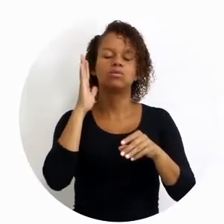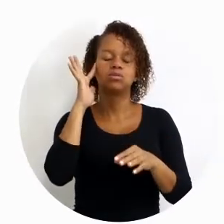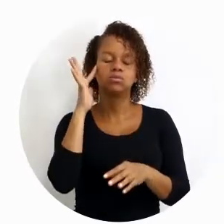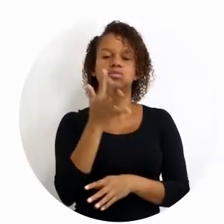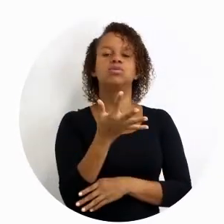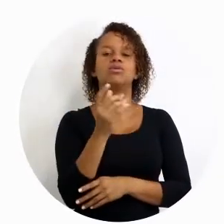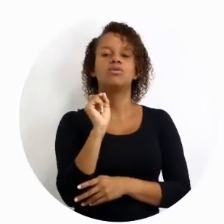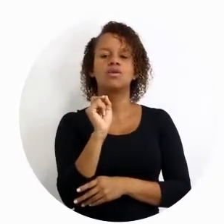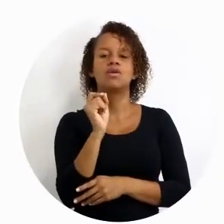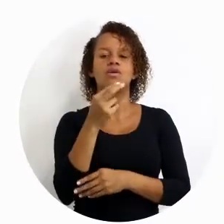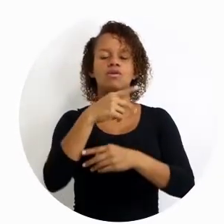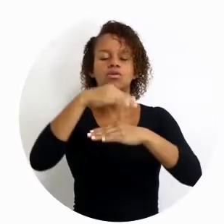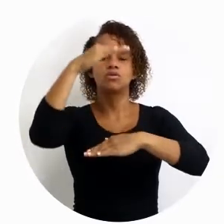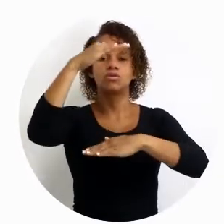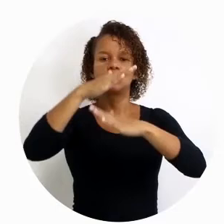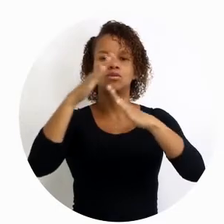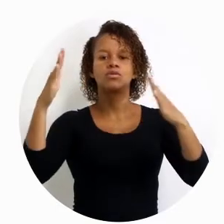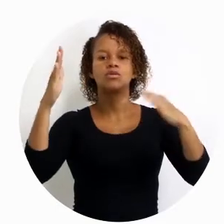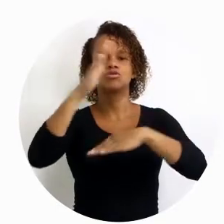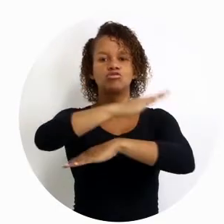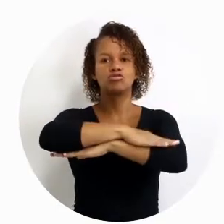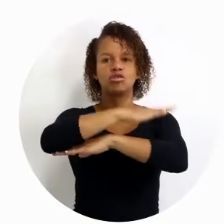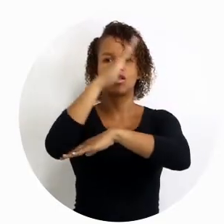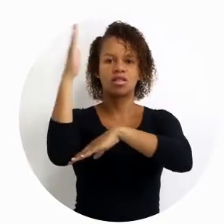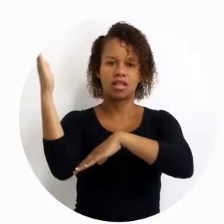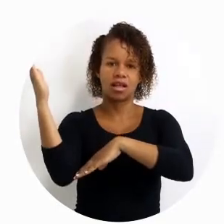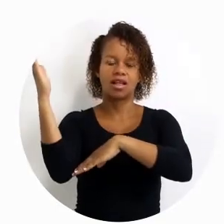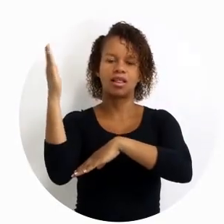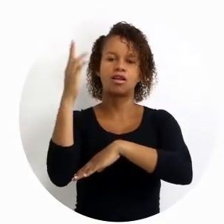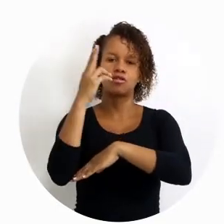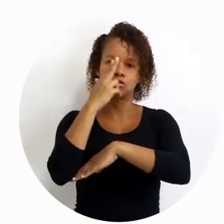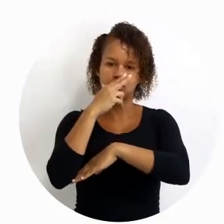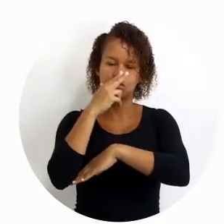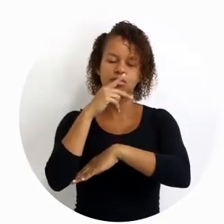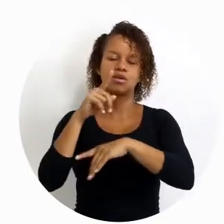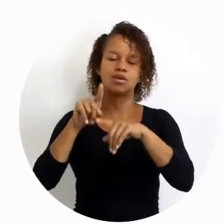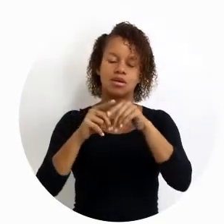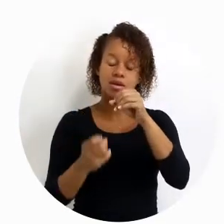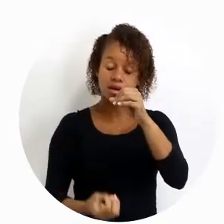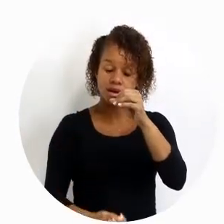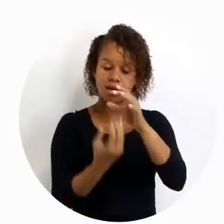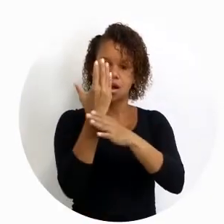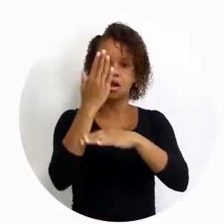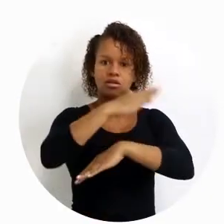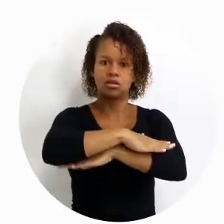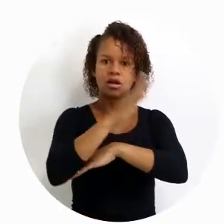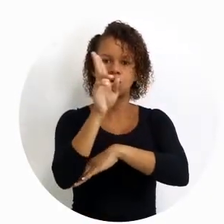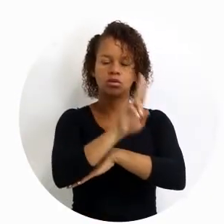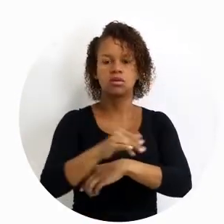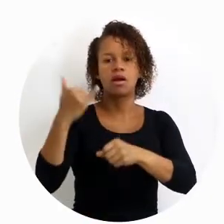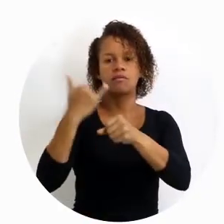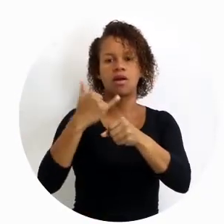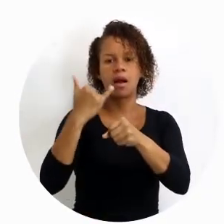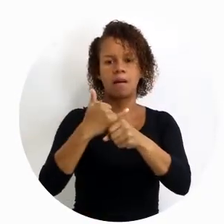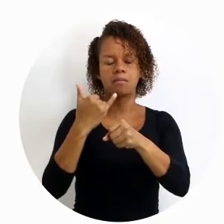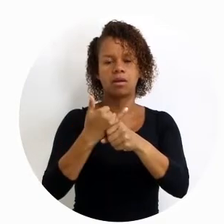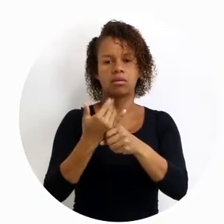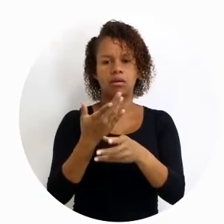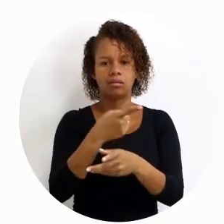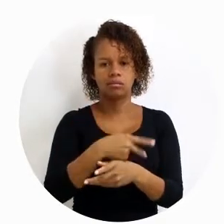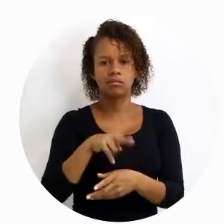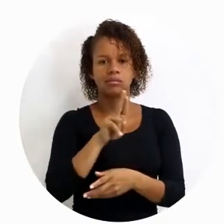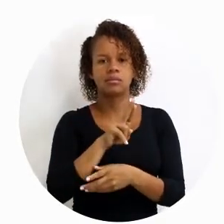eu defini os valores dessa janela. Uma das possibilidades de criar a janela é utilizando essa ferramenta